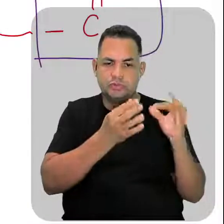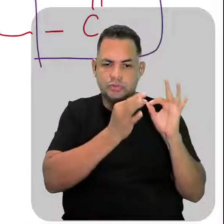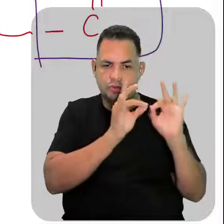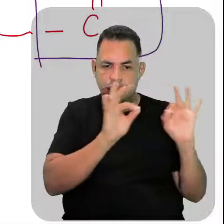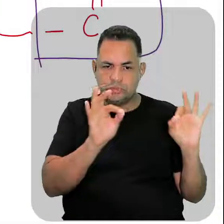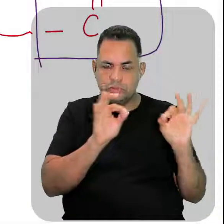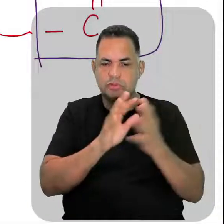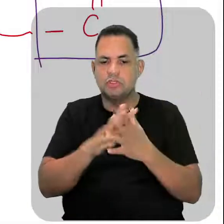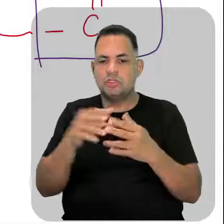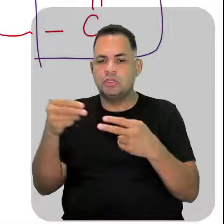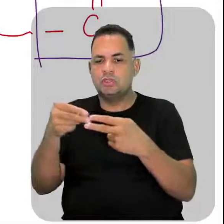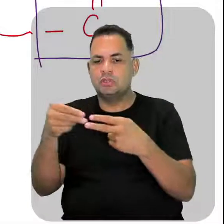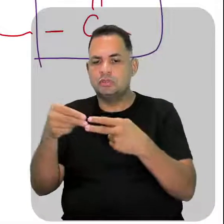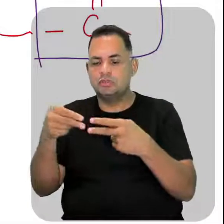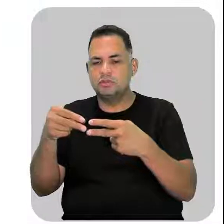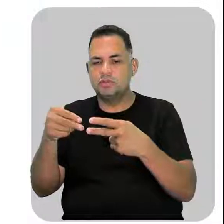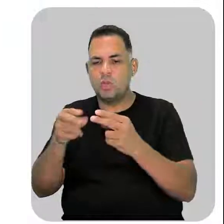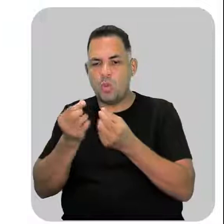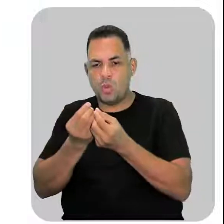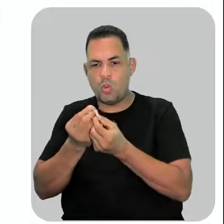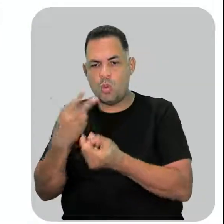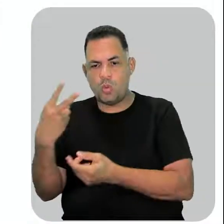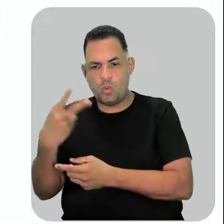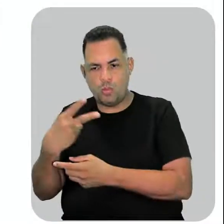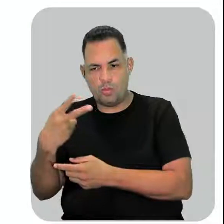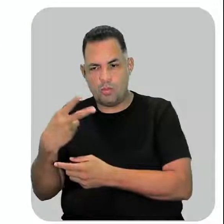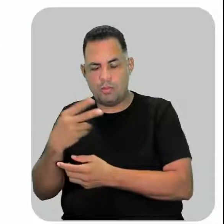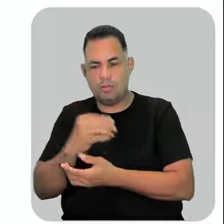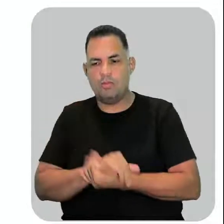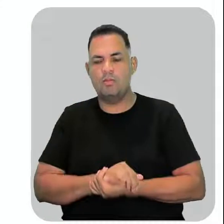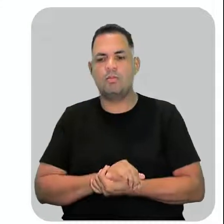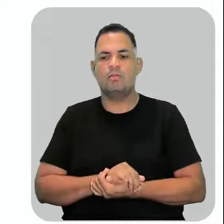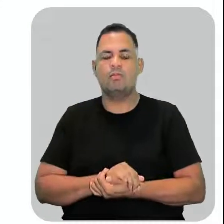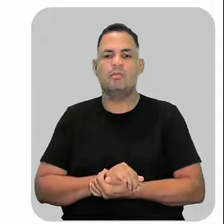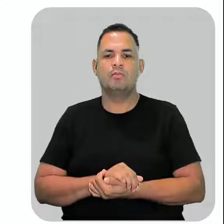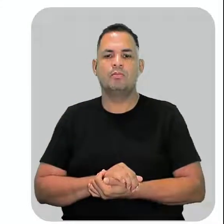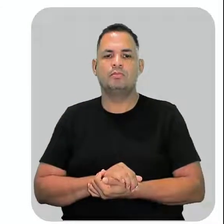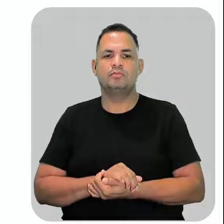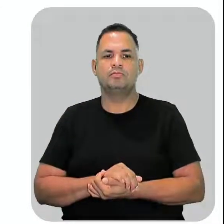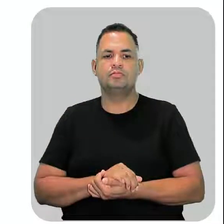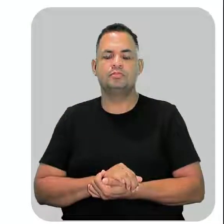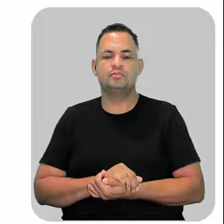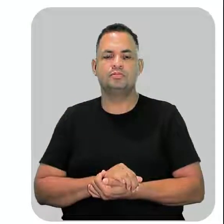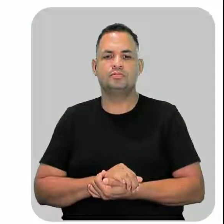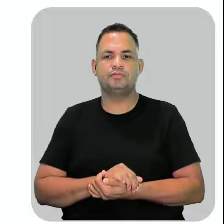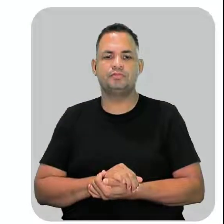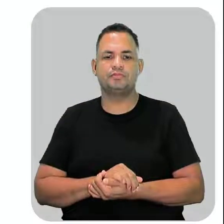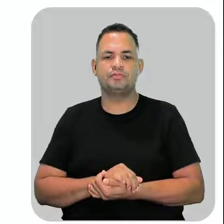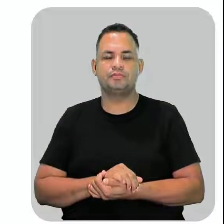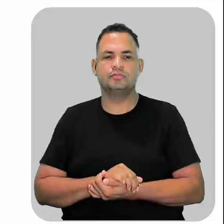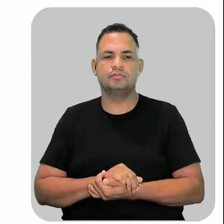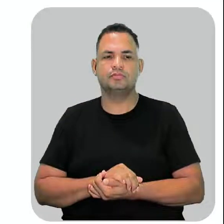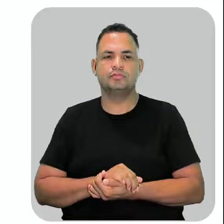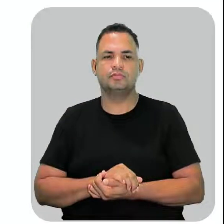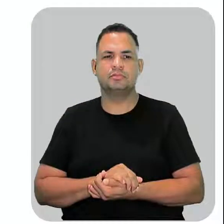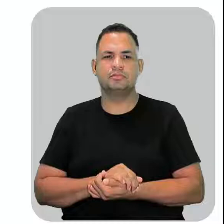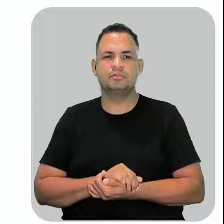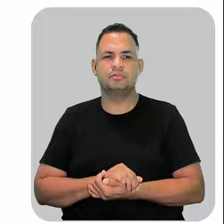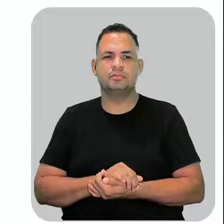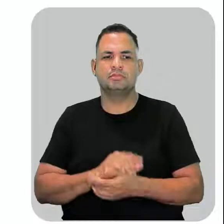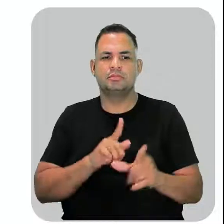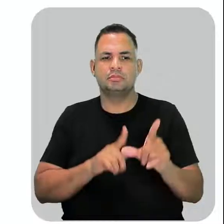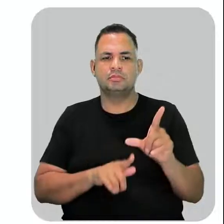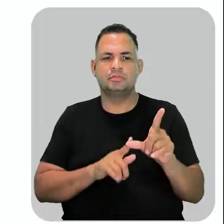vai observar aonde isso ocorre. Vamos olhar aqui. Na nossa